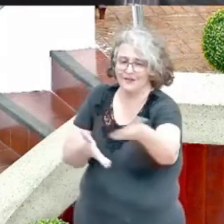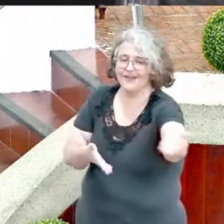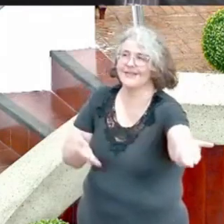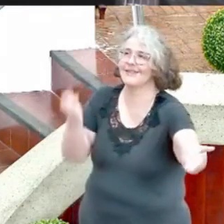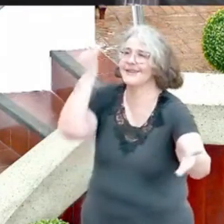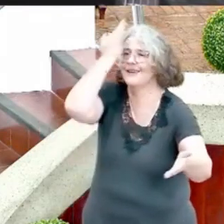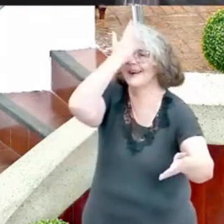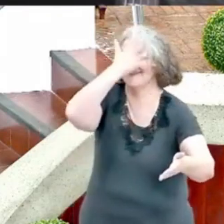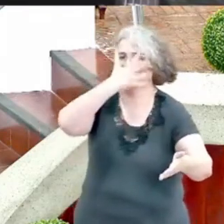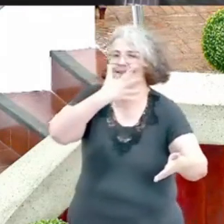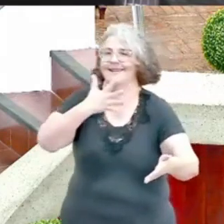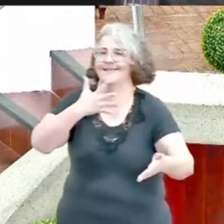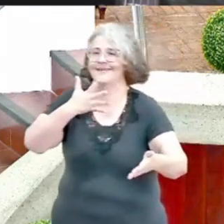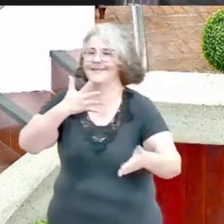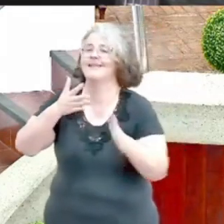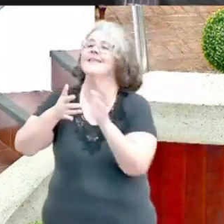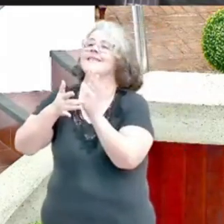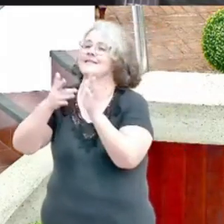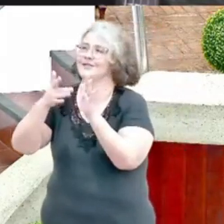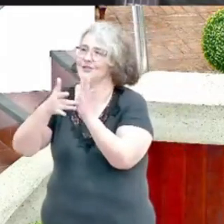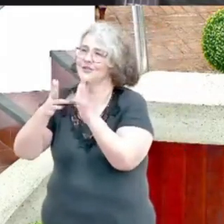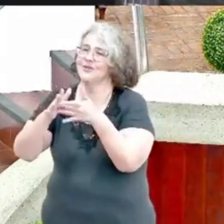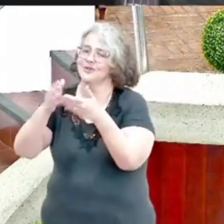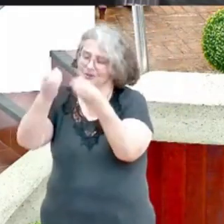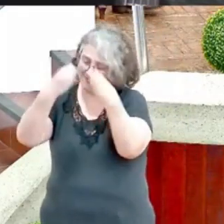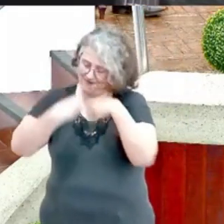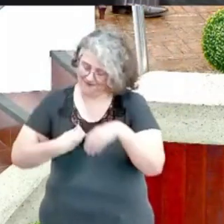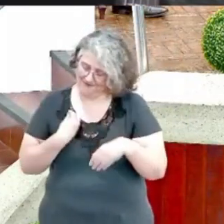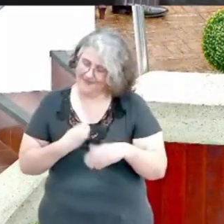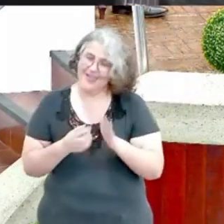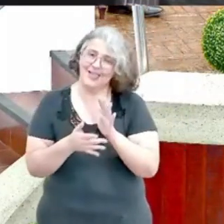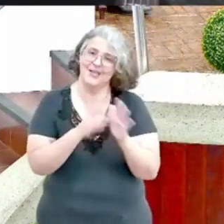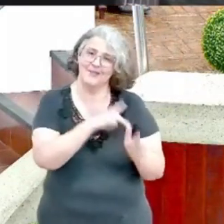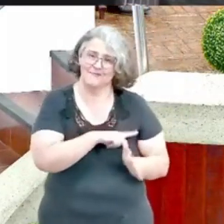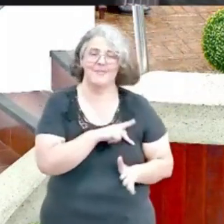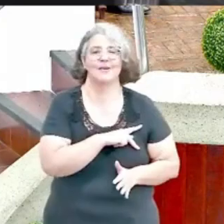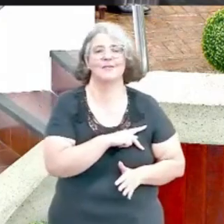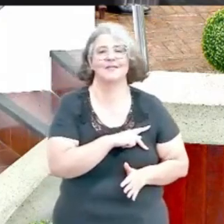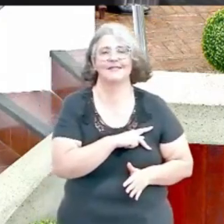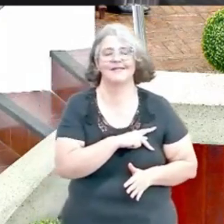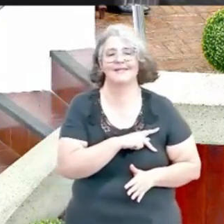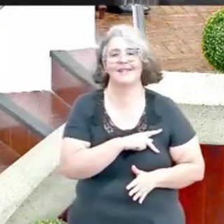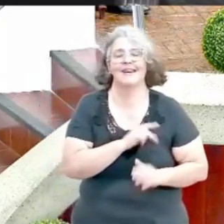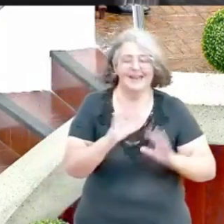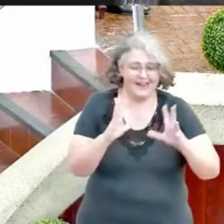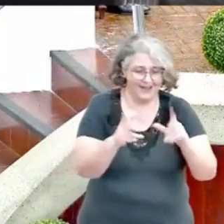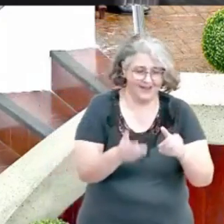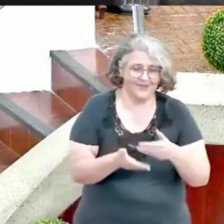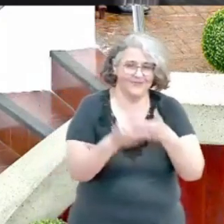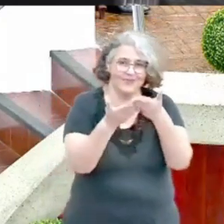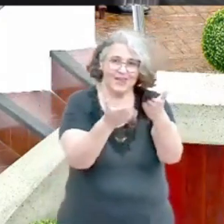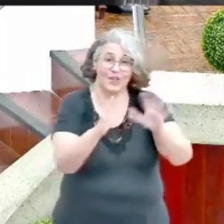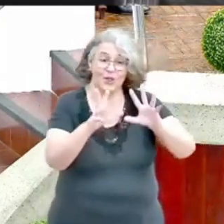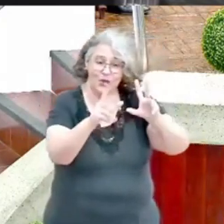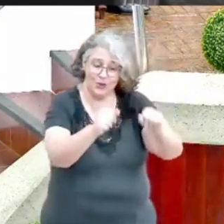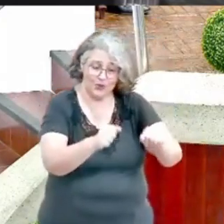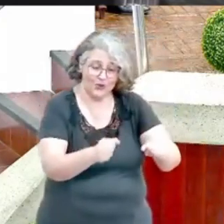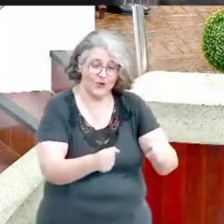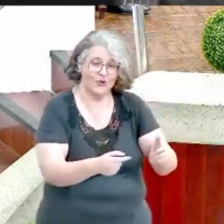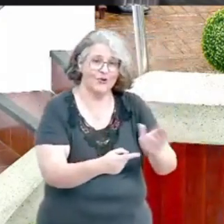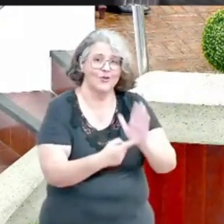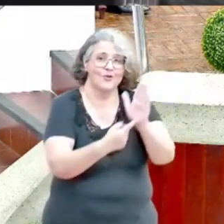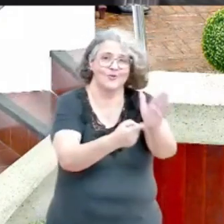a sua vida, frutos esses que resultariam em louvor ao Senhor Jesus